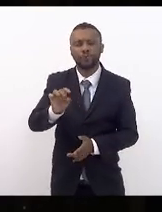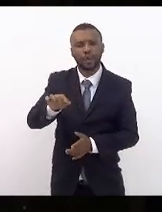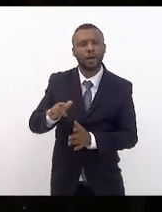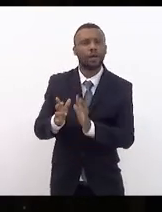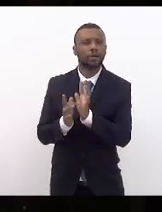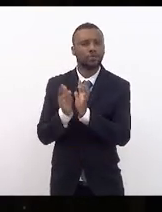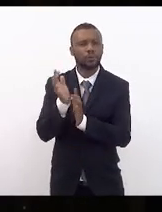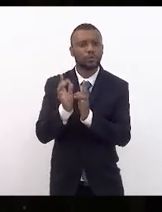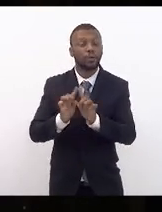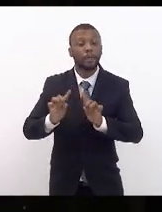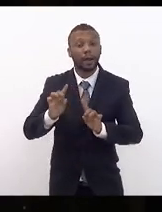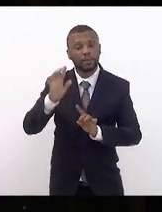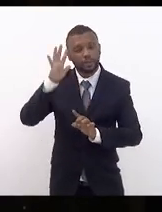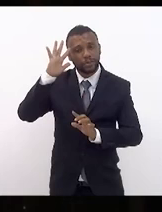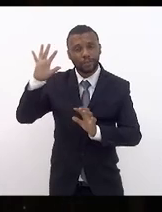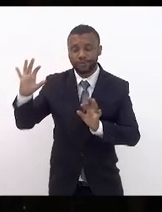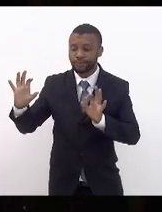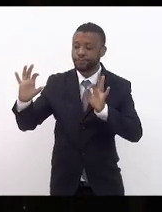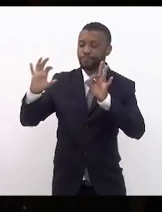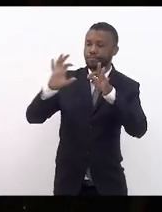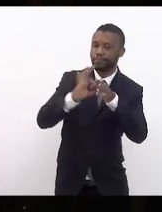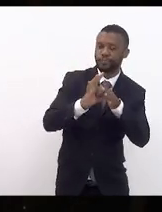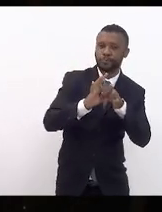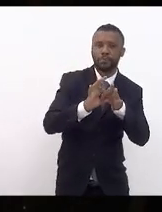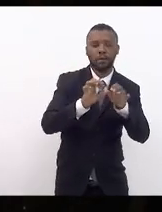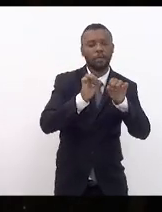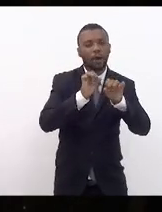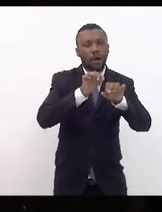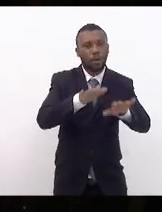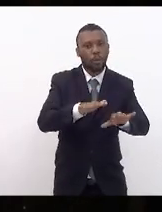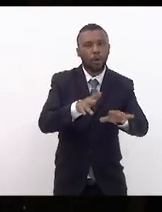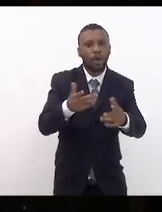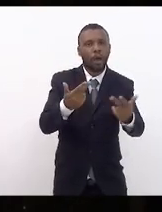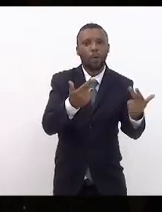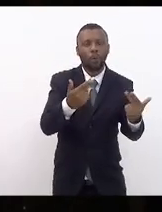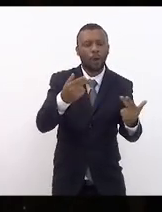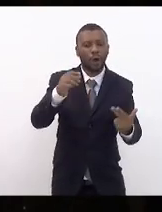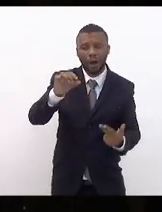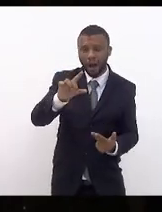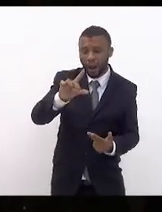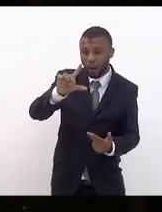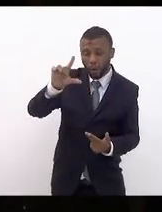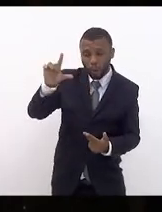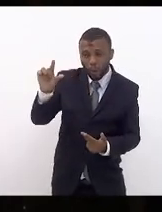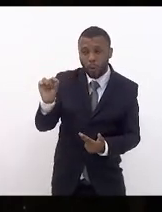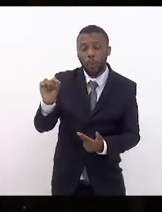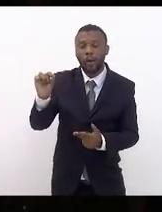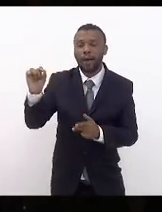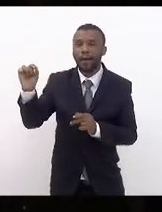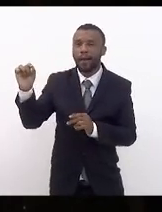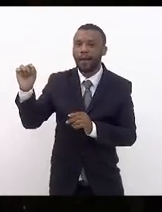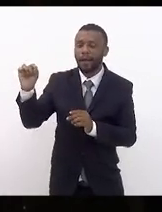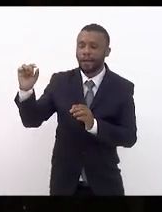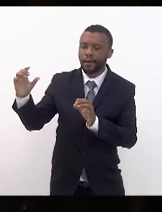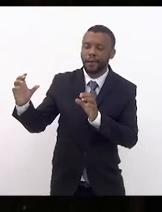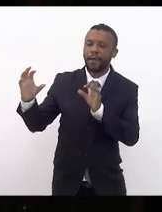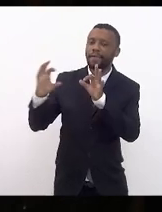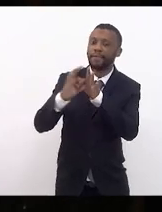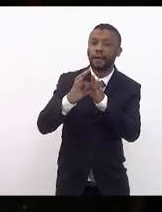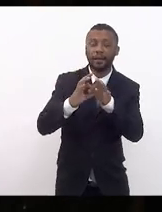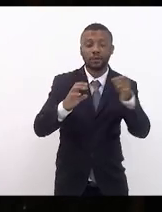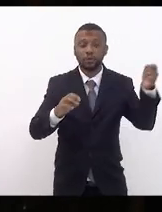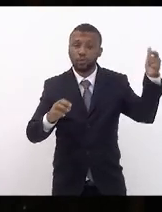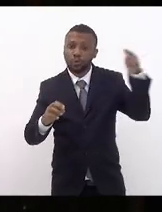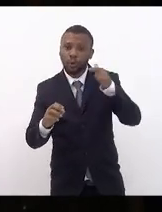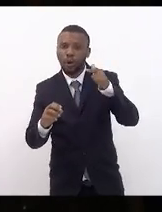nós refletimos a sua luz como a lua reflete a luz do sol, como a terra iluminada pelo sol. Assim